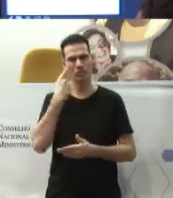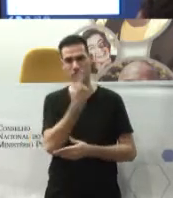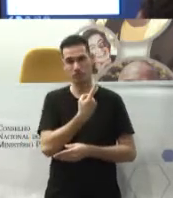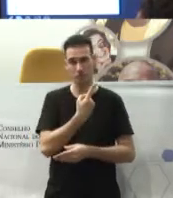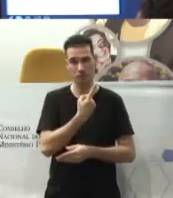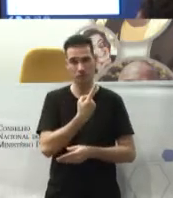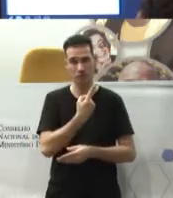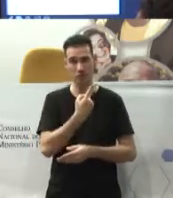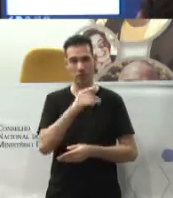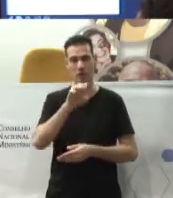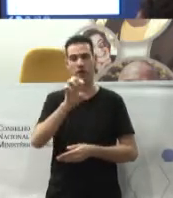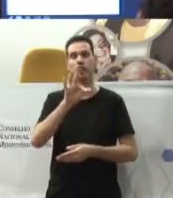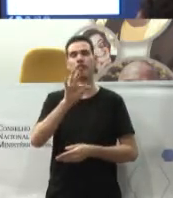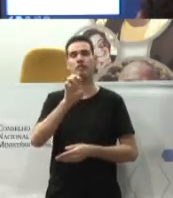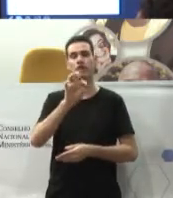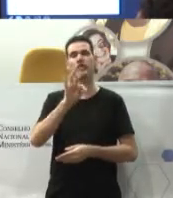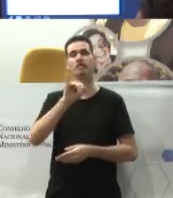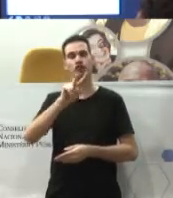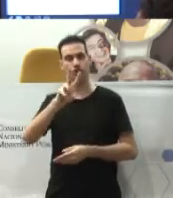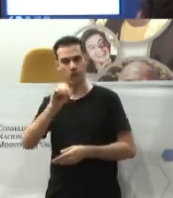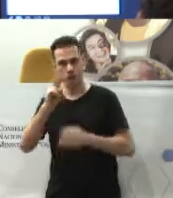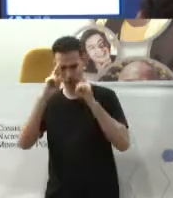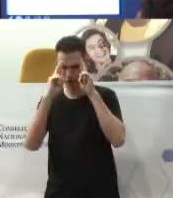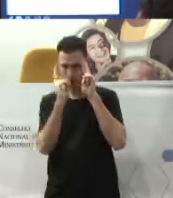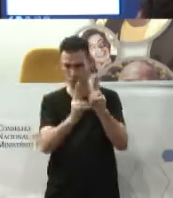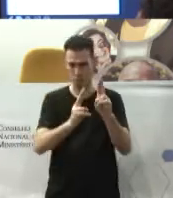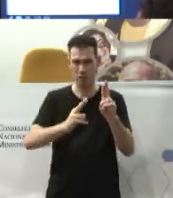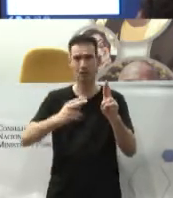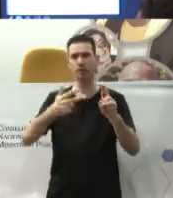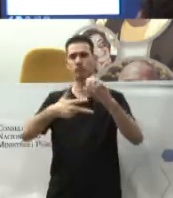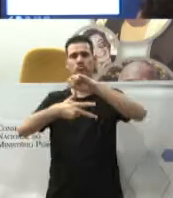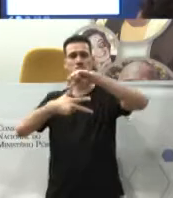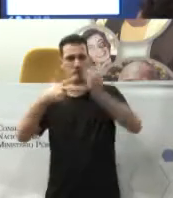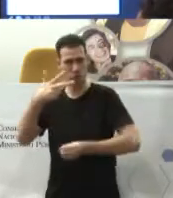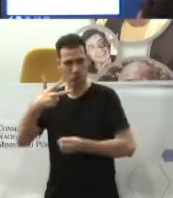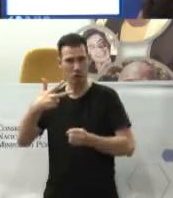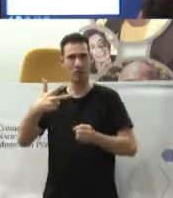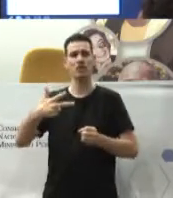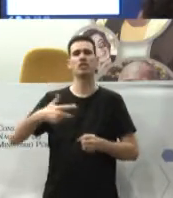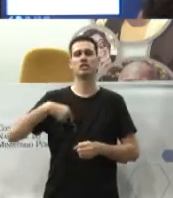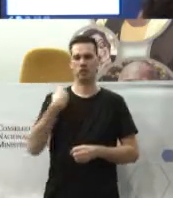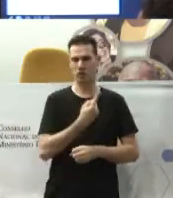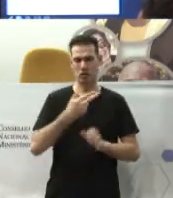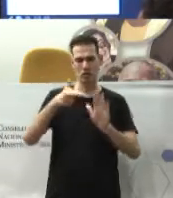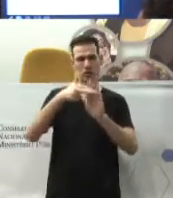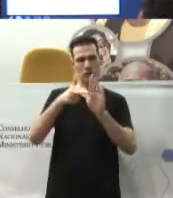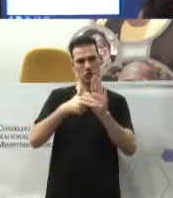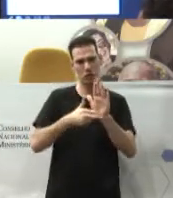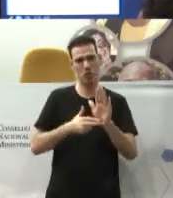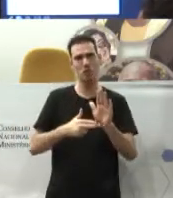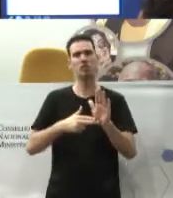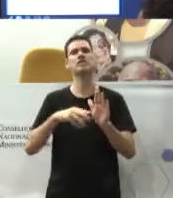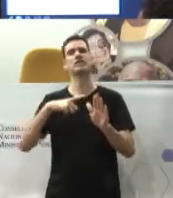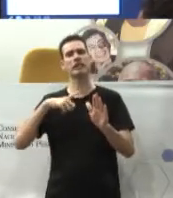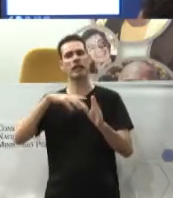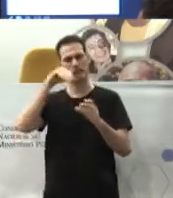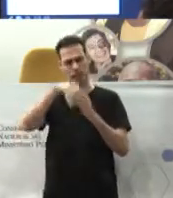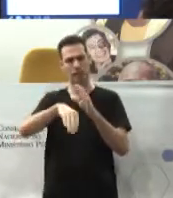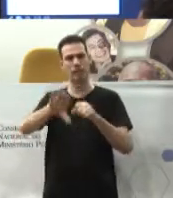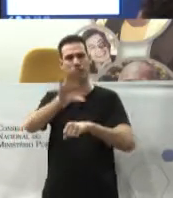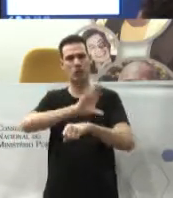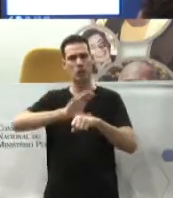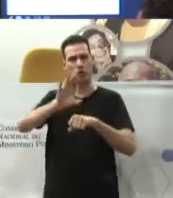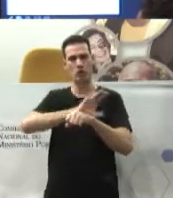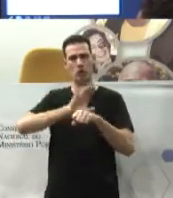zelar pelo efetivo respeito dos poderes públicos pelas normas previstas na Constituição. Quer